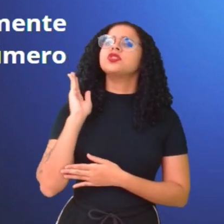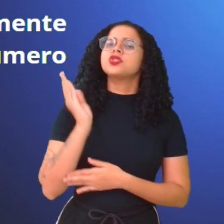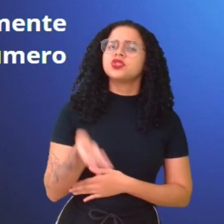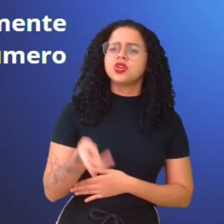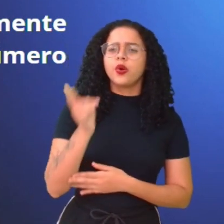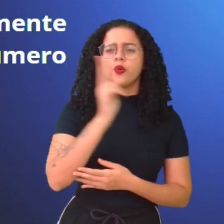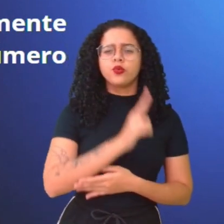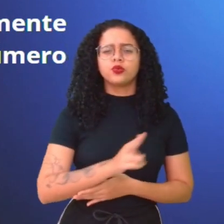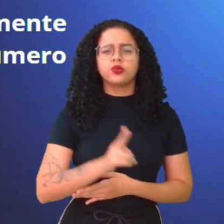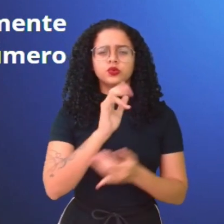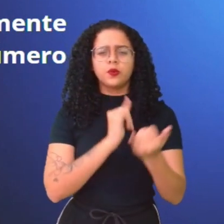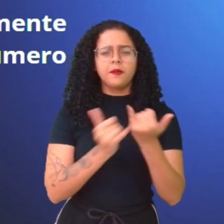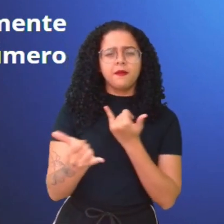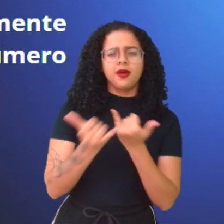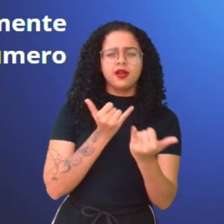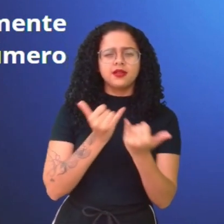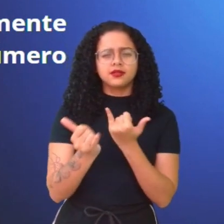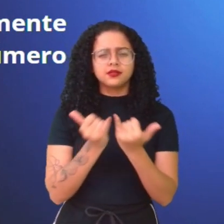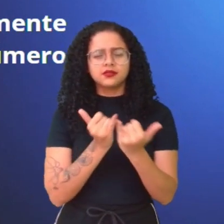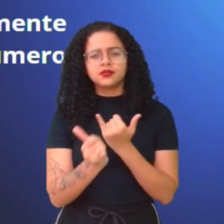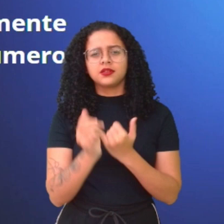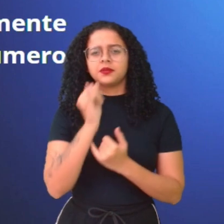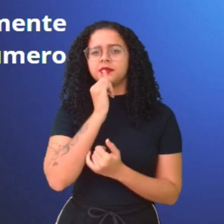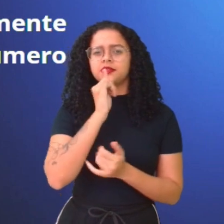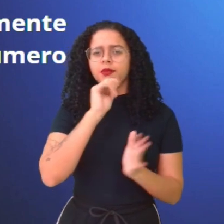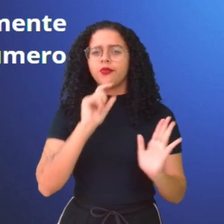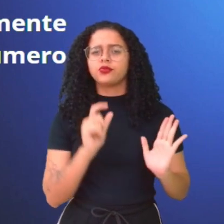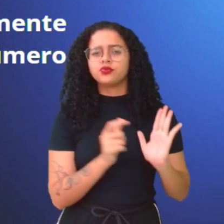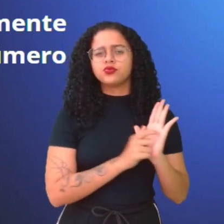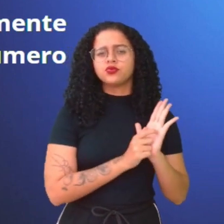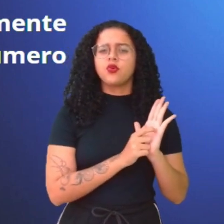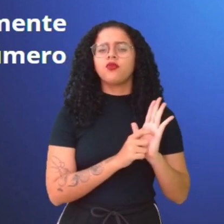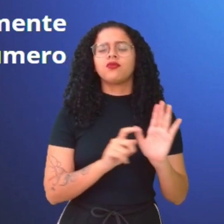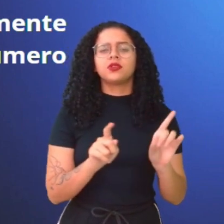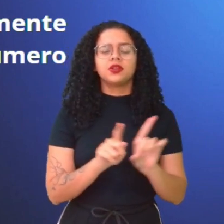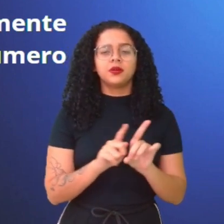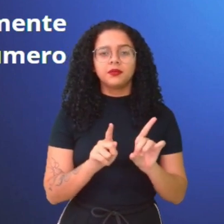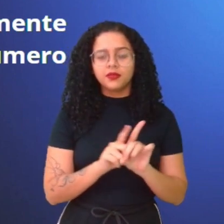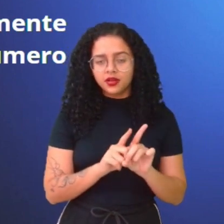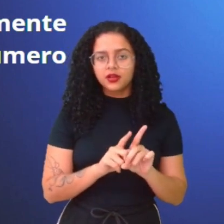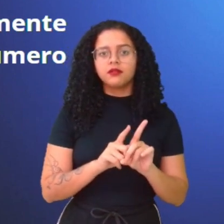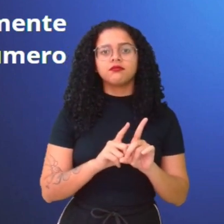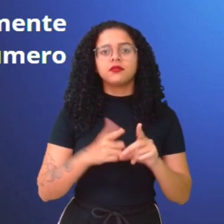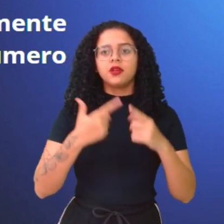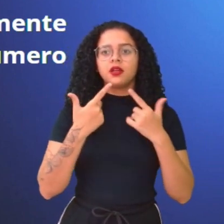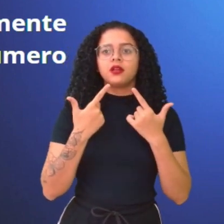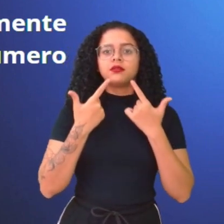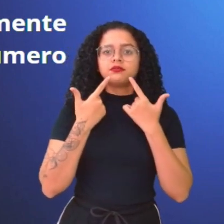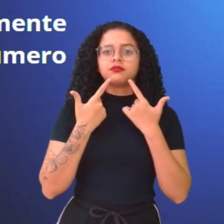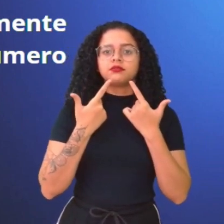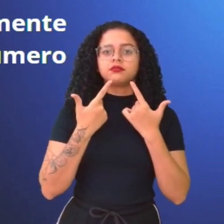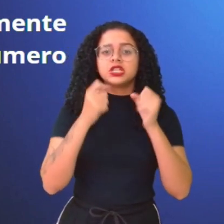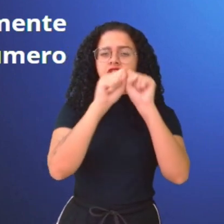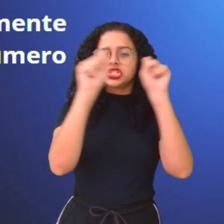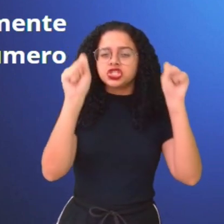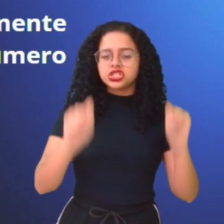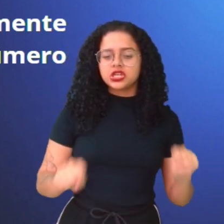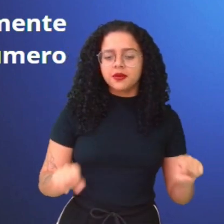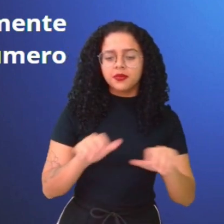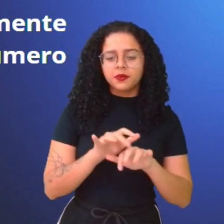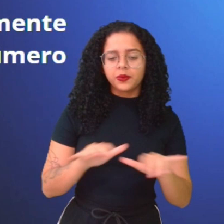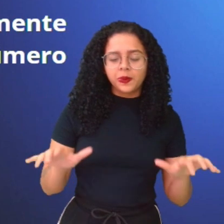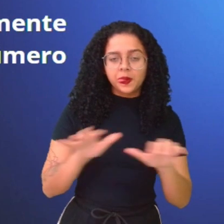algo parecido com isso daí, né? Quando a gente falou de software, quando a gente falou dos sistemas